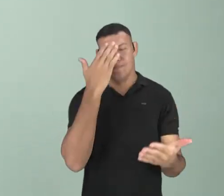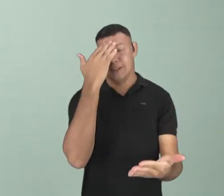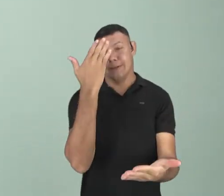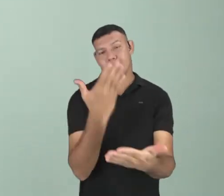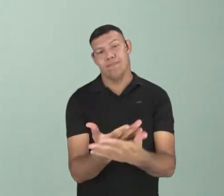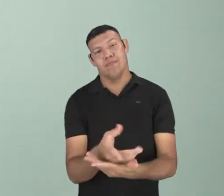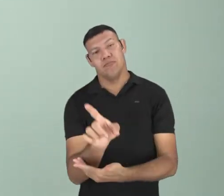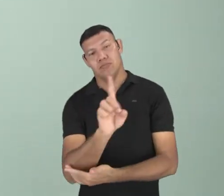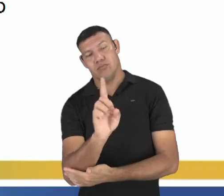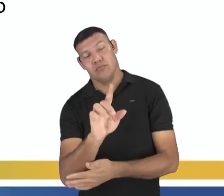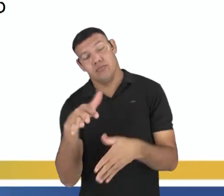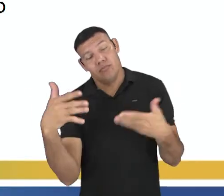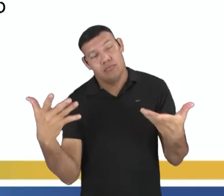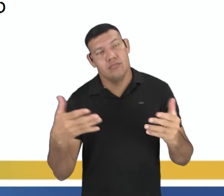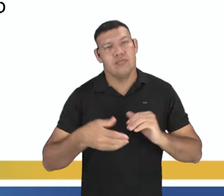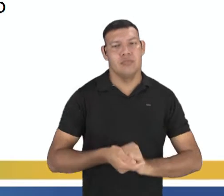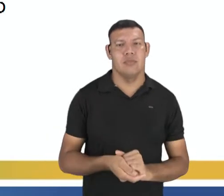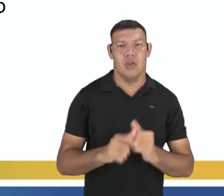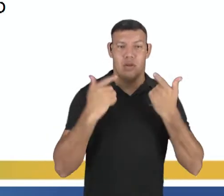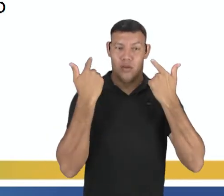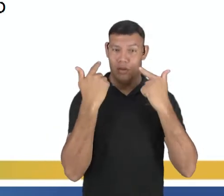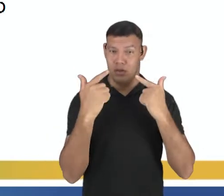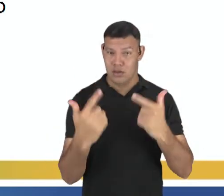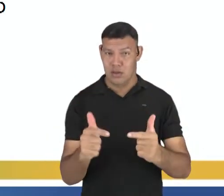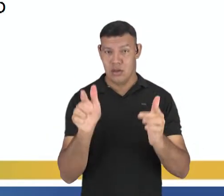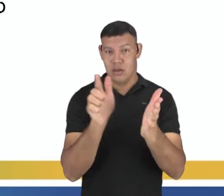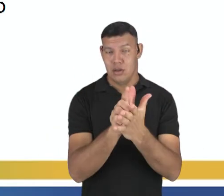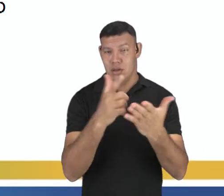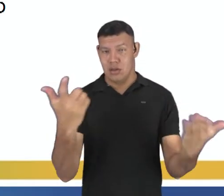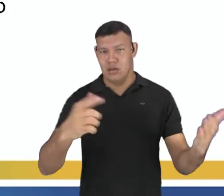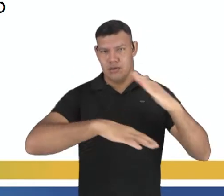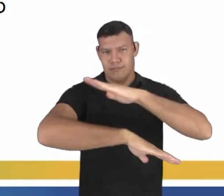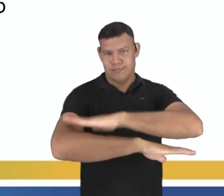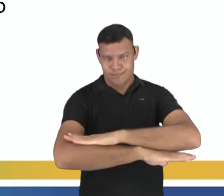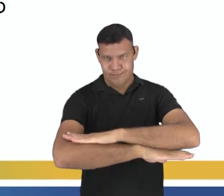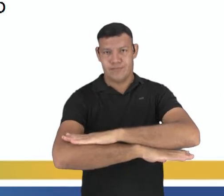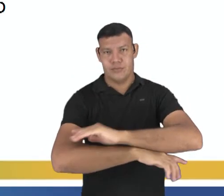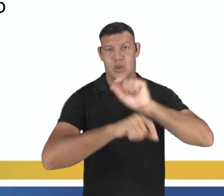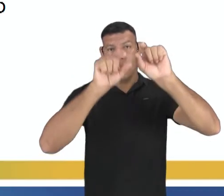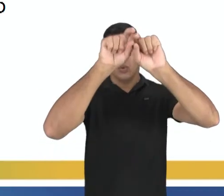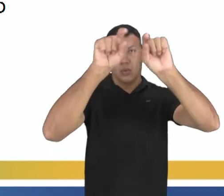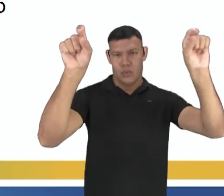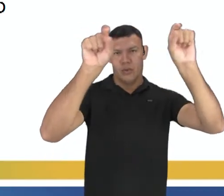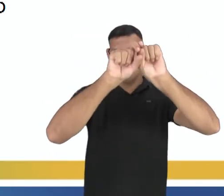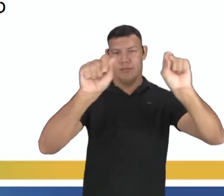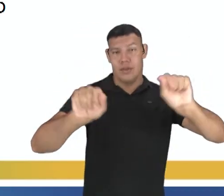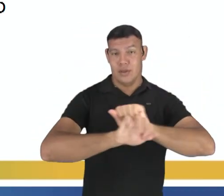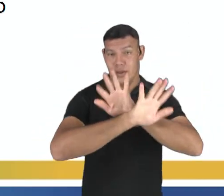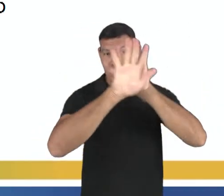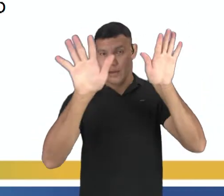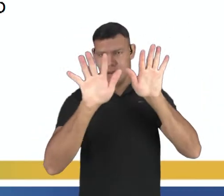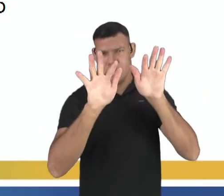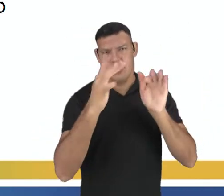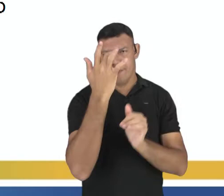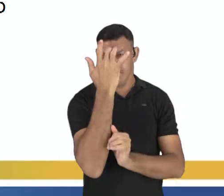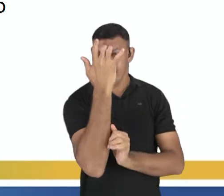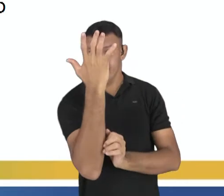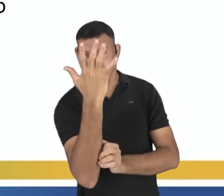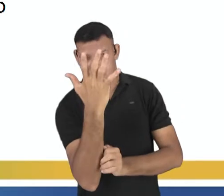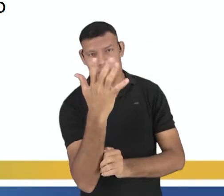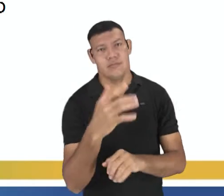credibilidade. A linguagem jornalística é em prosa e deve ser clara, simples